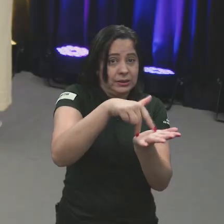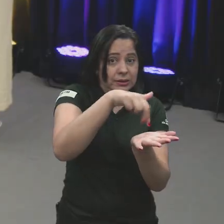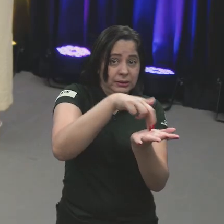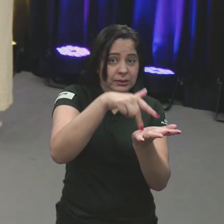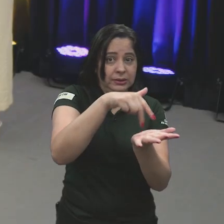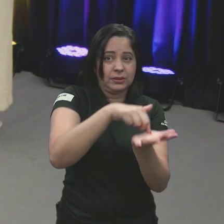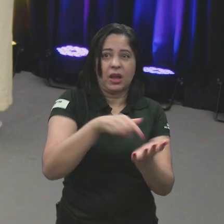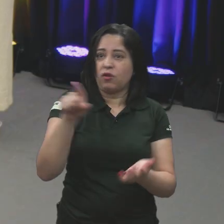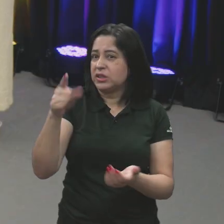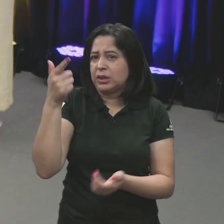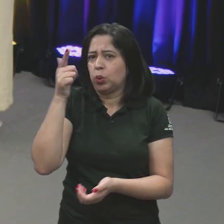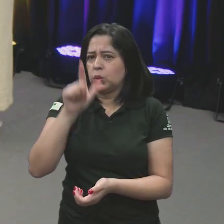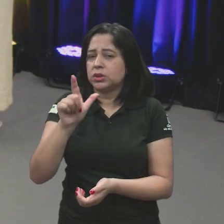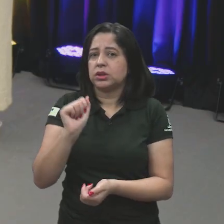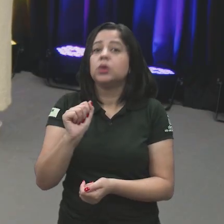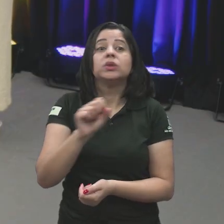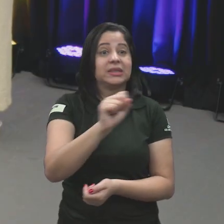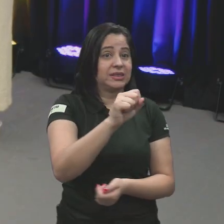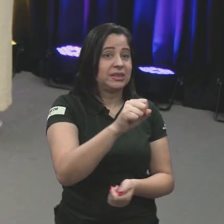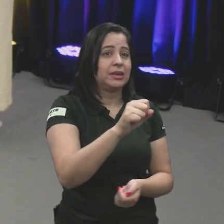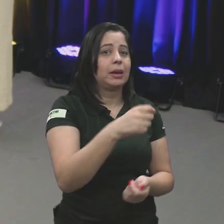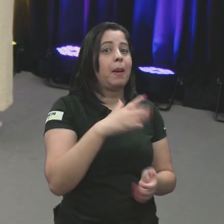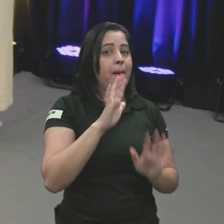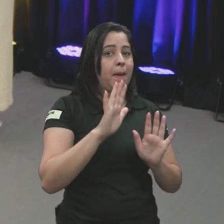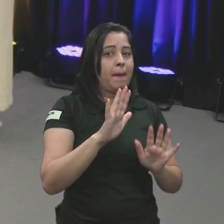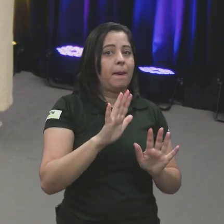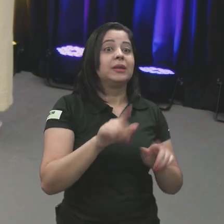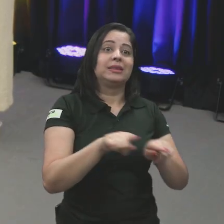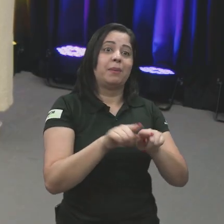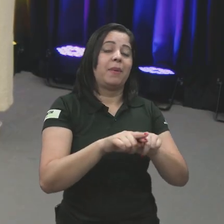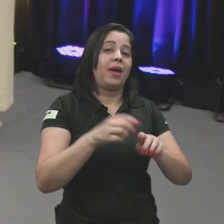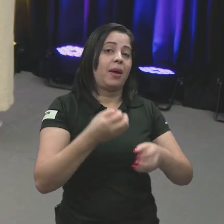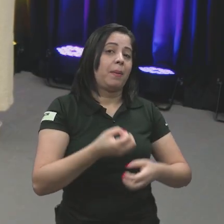você não conseguia, né? E aí, na poema também,